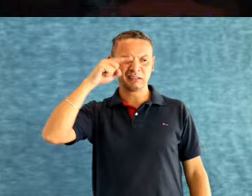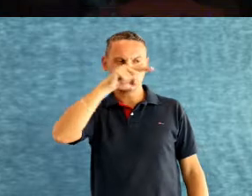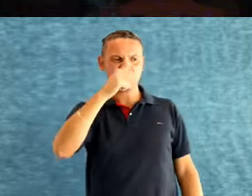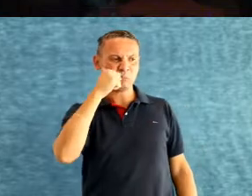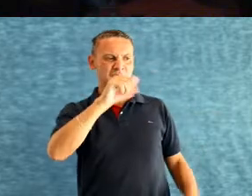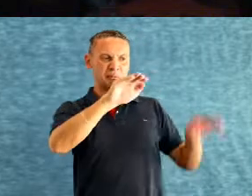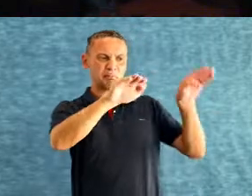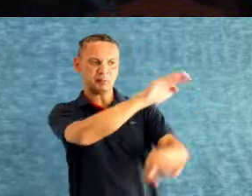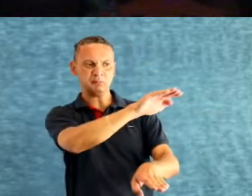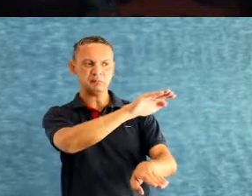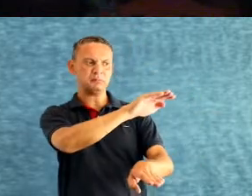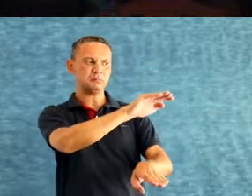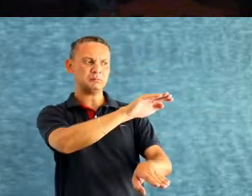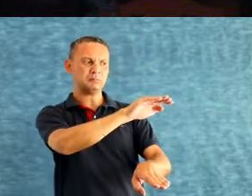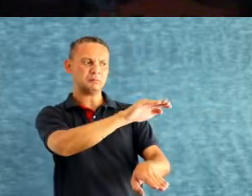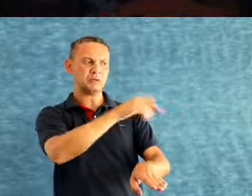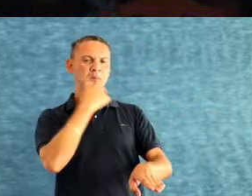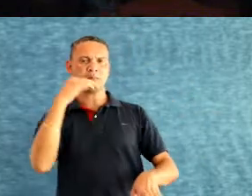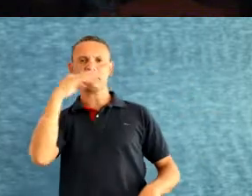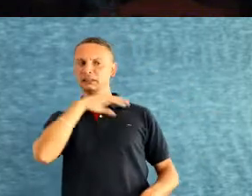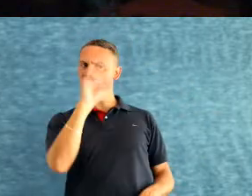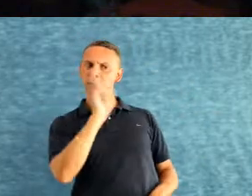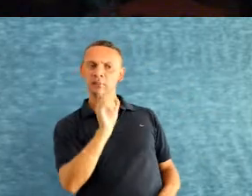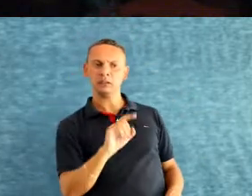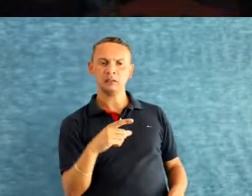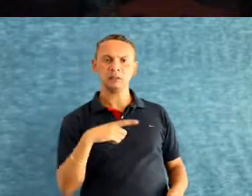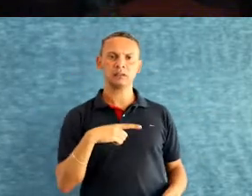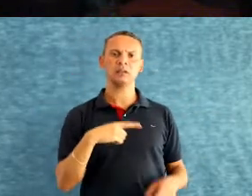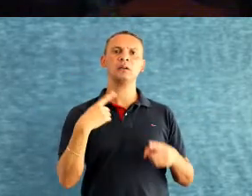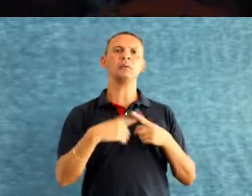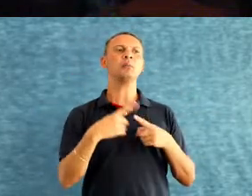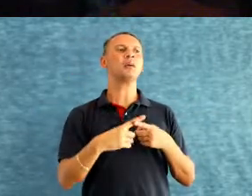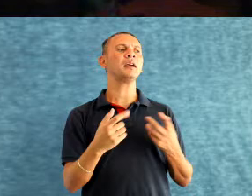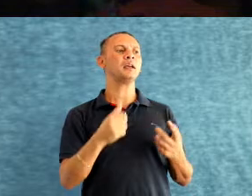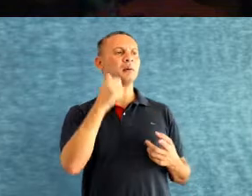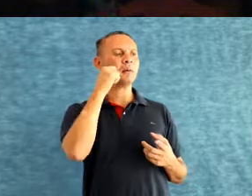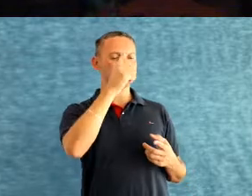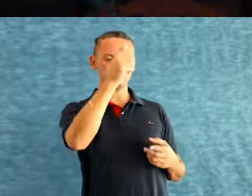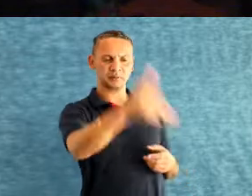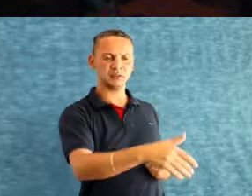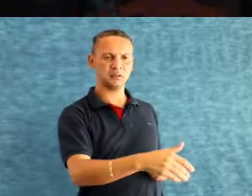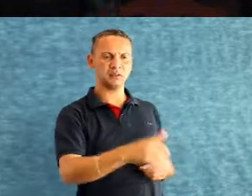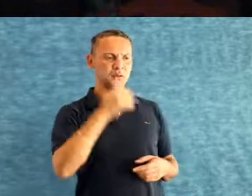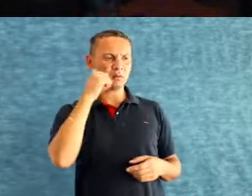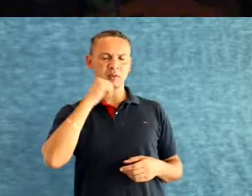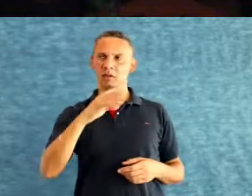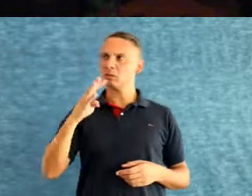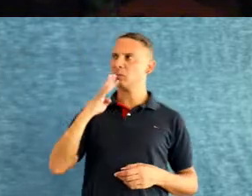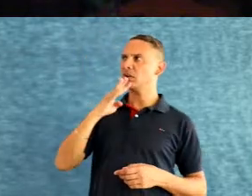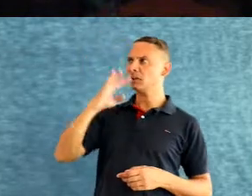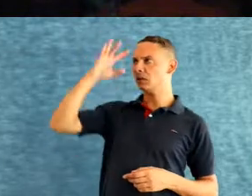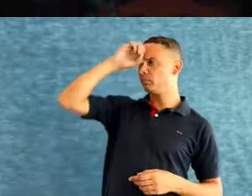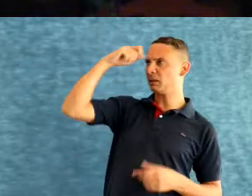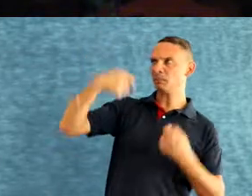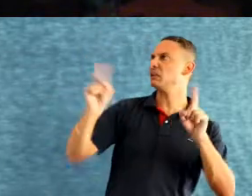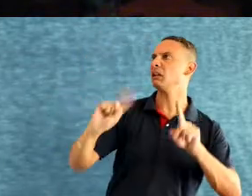homens sem o perceberem. Por que a ciência nos é inútil? Ciência é o conhecimento, né? O conhecimento.